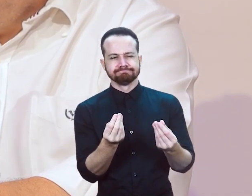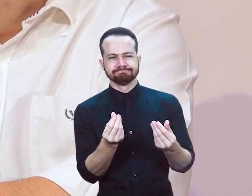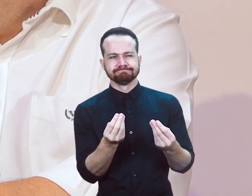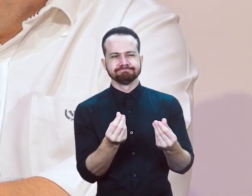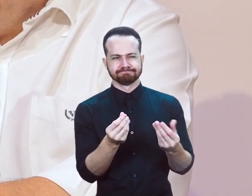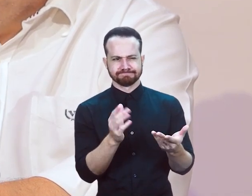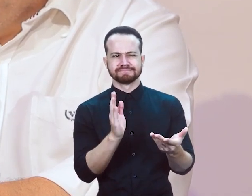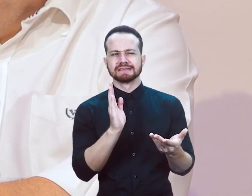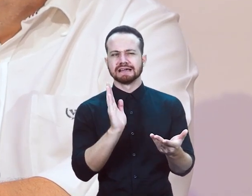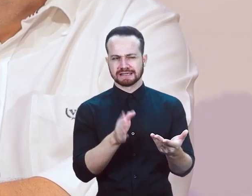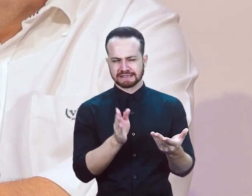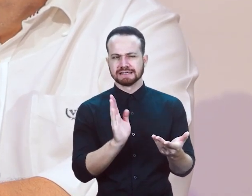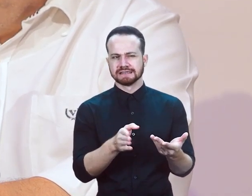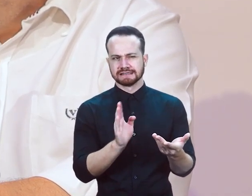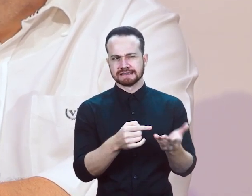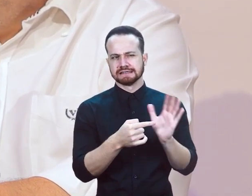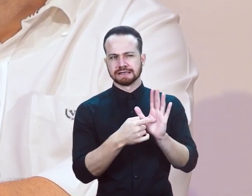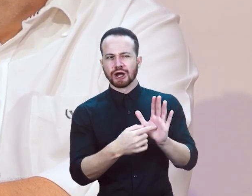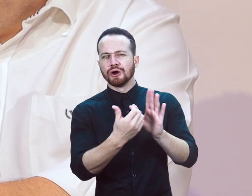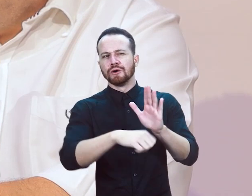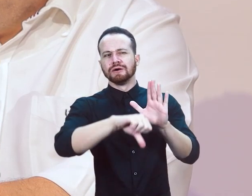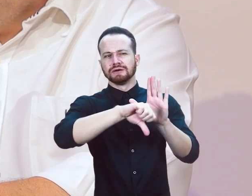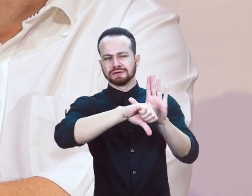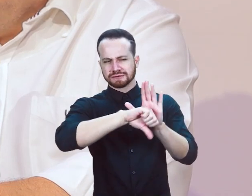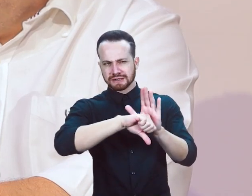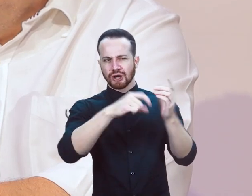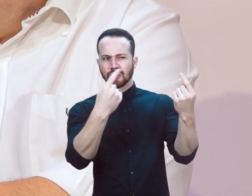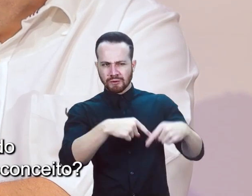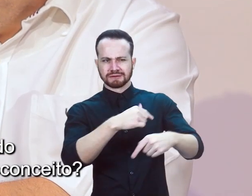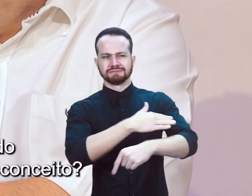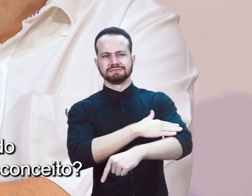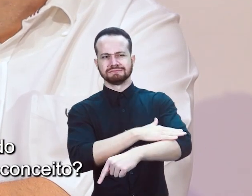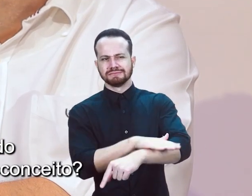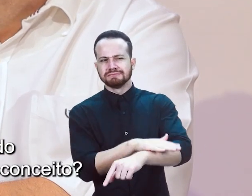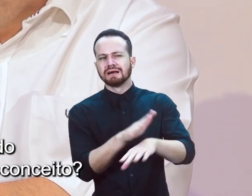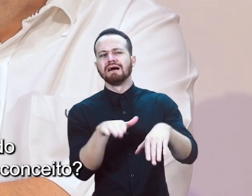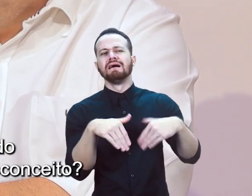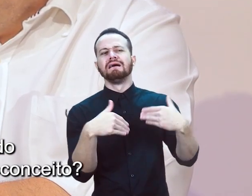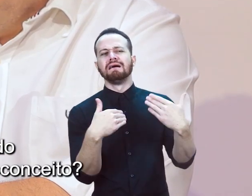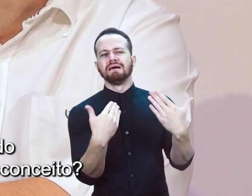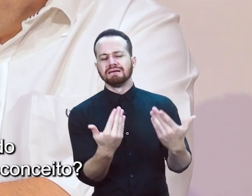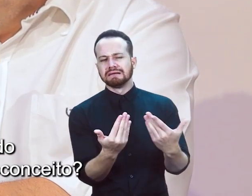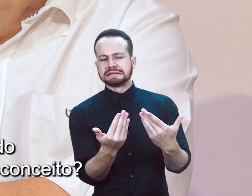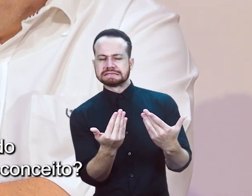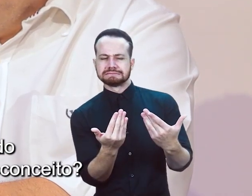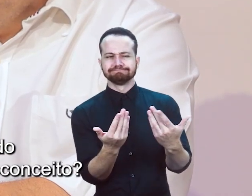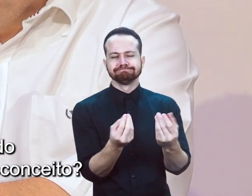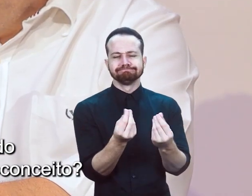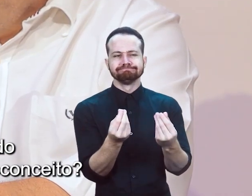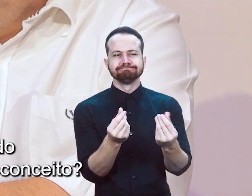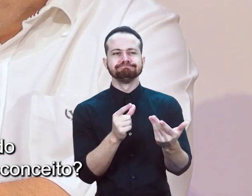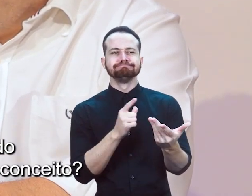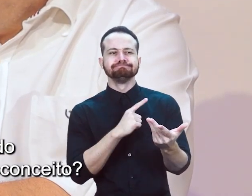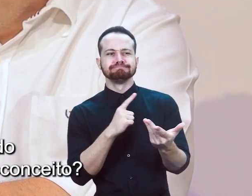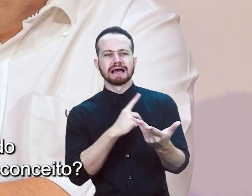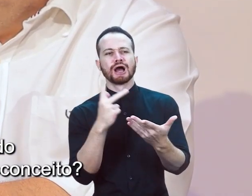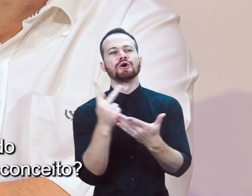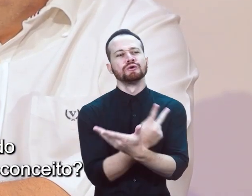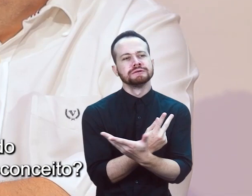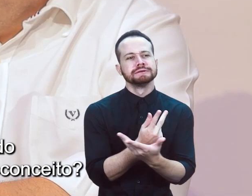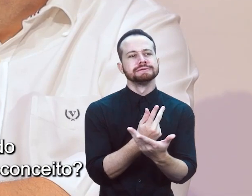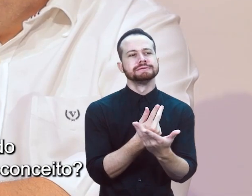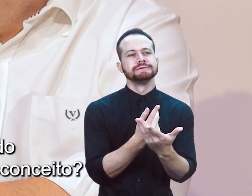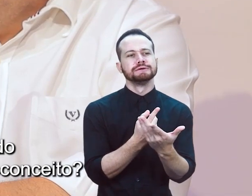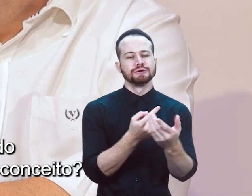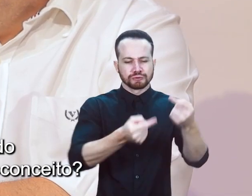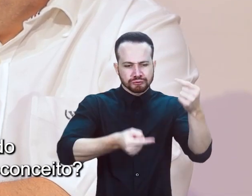já está tipificado os crimes por injúria racial. Até que ponto isso tem servido como ferramenta